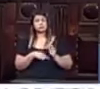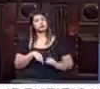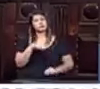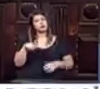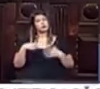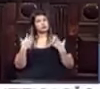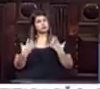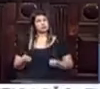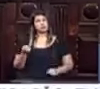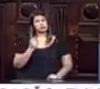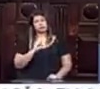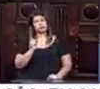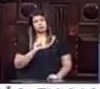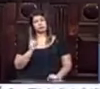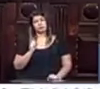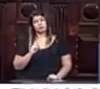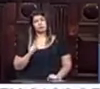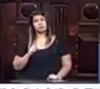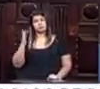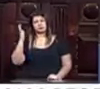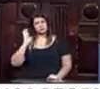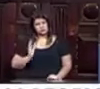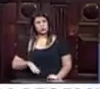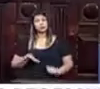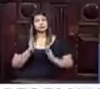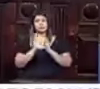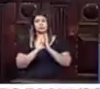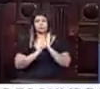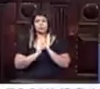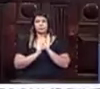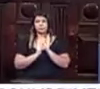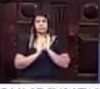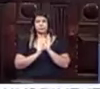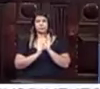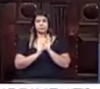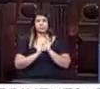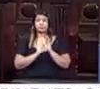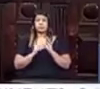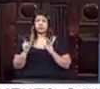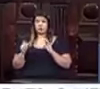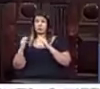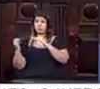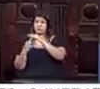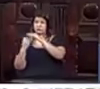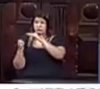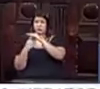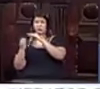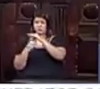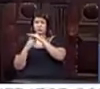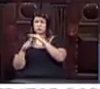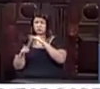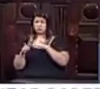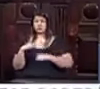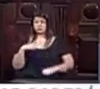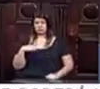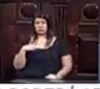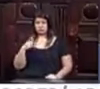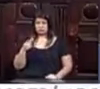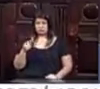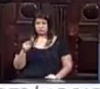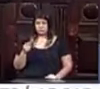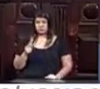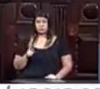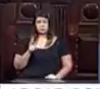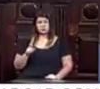podemos concordar com isso. Fizemos outra emenda. Essas empresas, pasmem, deputadas, várias